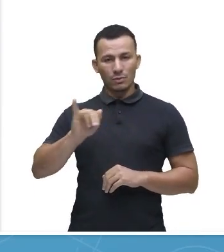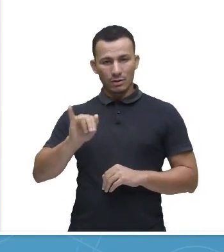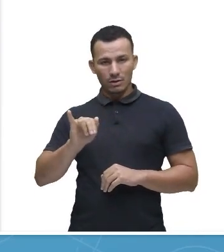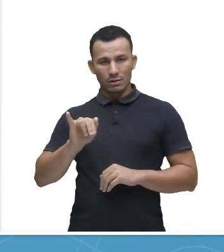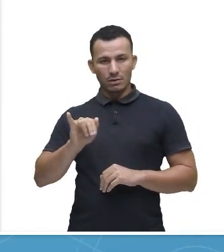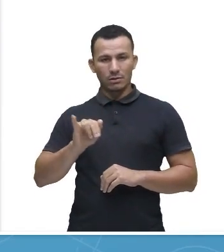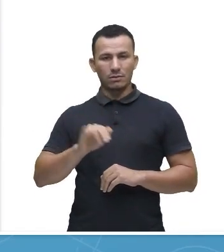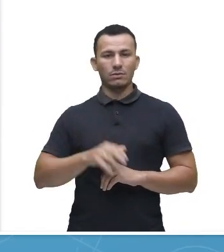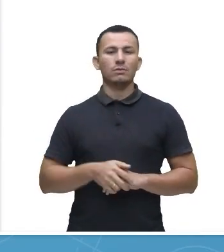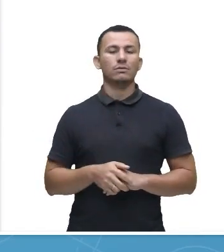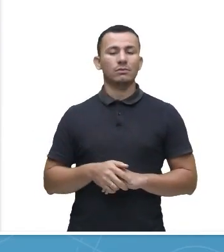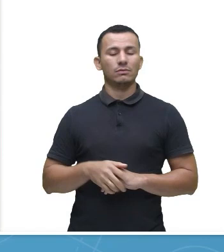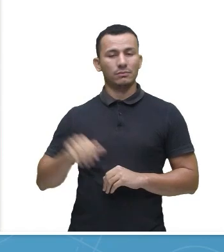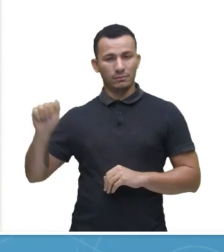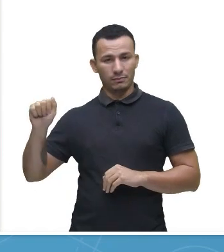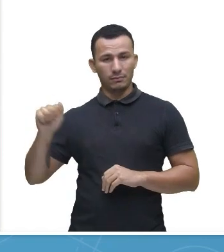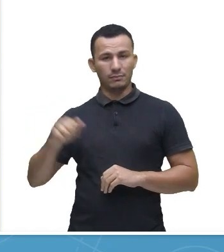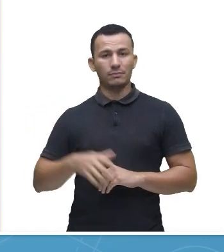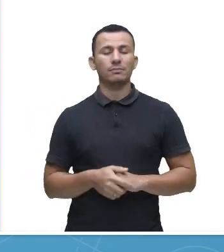Yasmin.